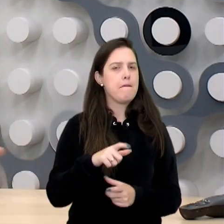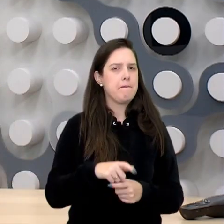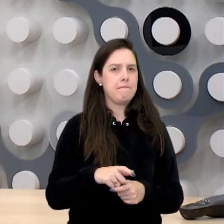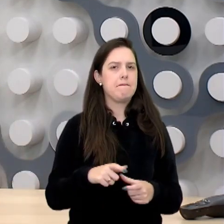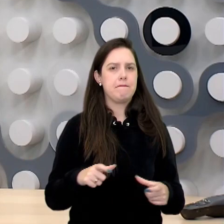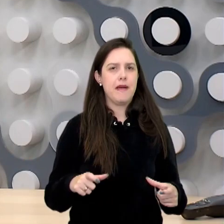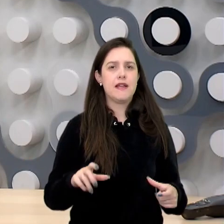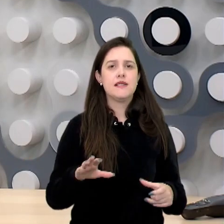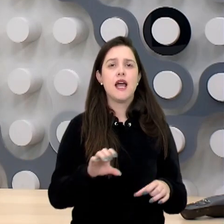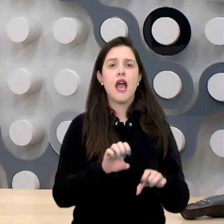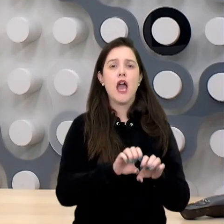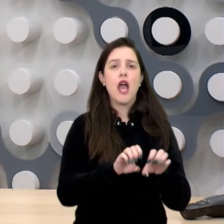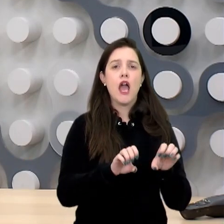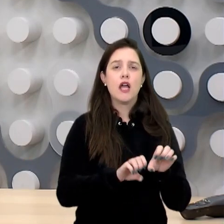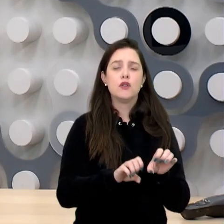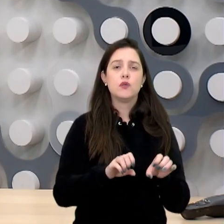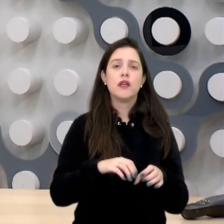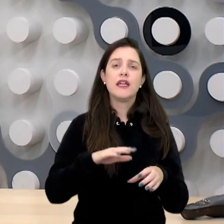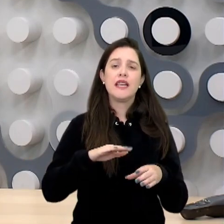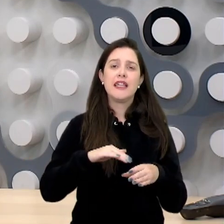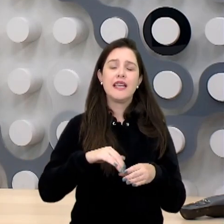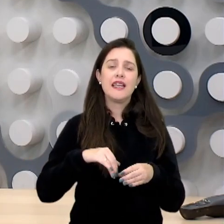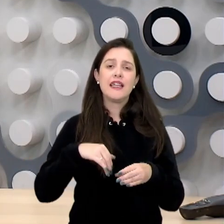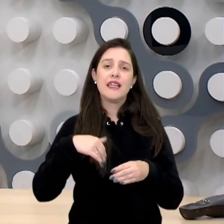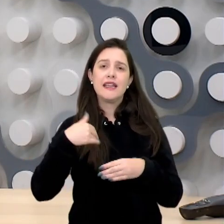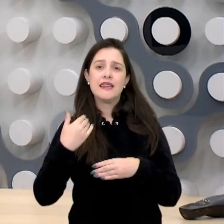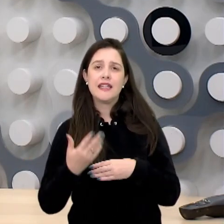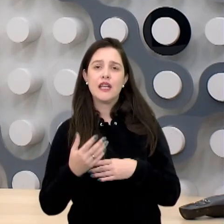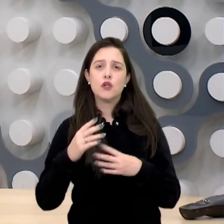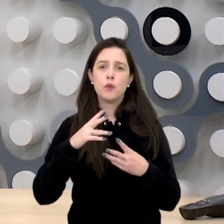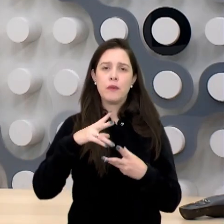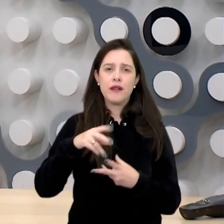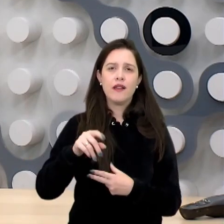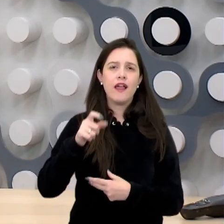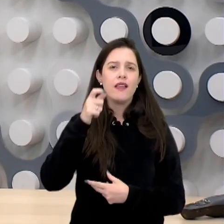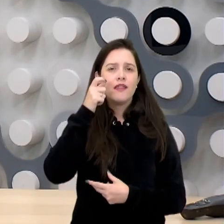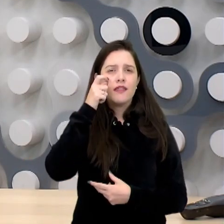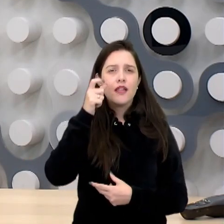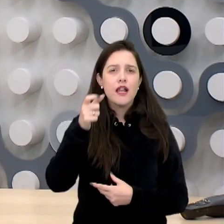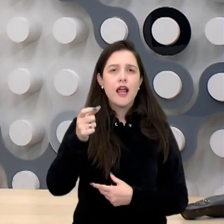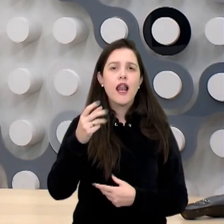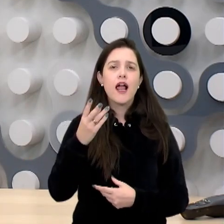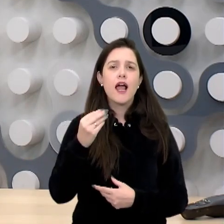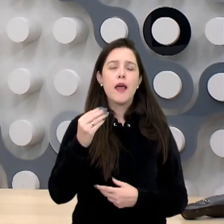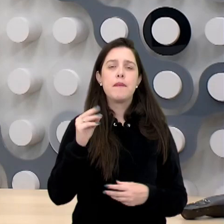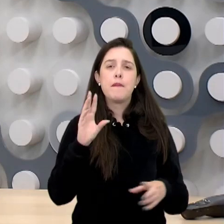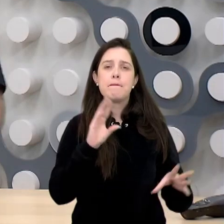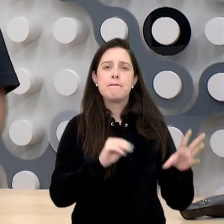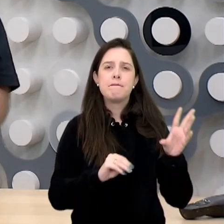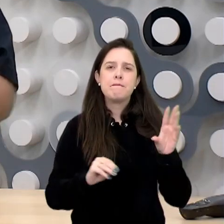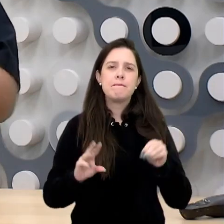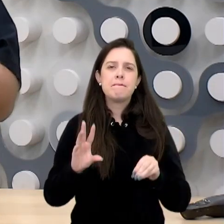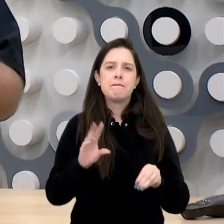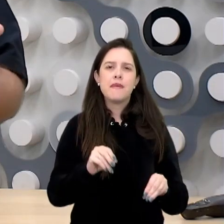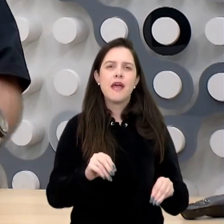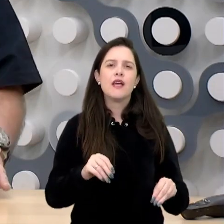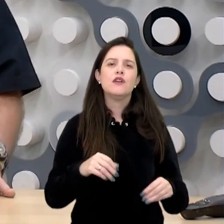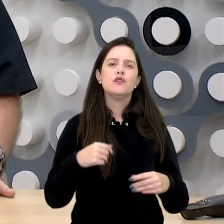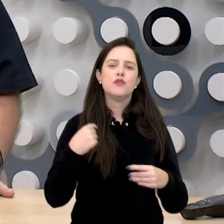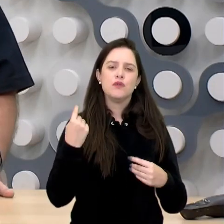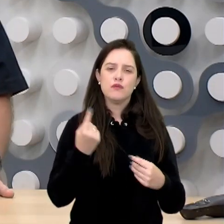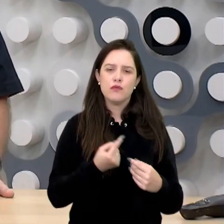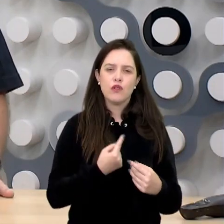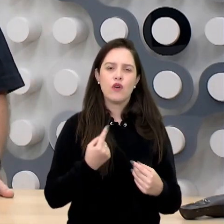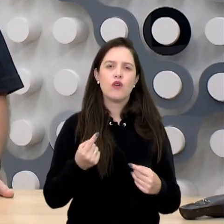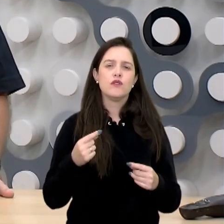essa estrutura interna do planeta, né, ela é interessante porque ela mexe muito com a nossa parte aqui exógena, né? Com